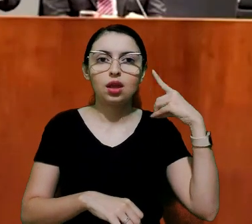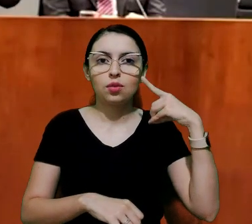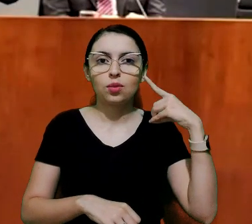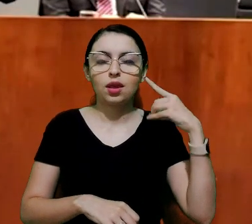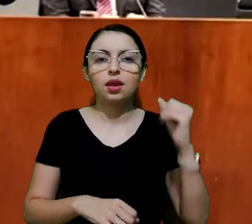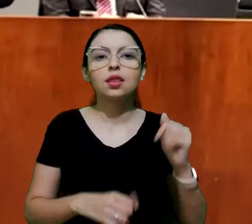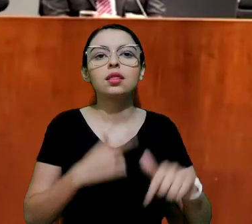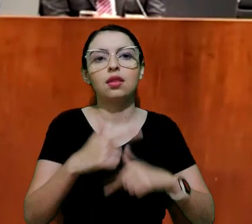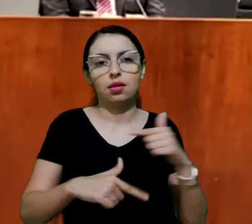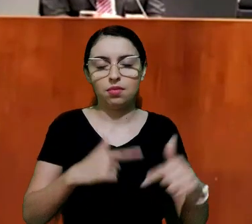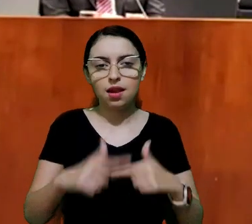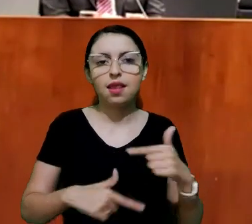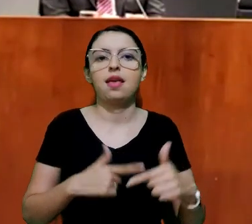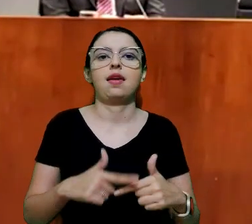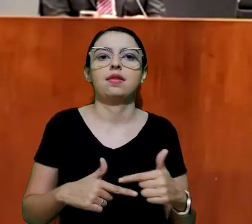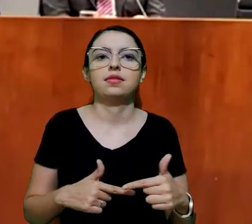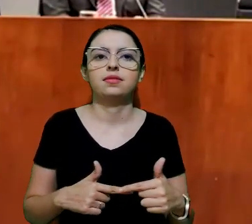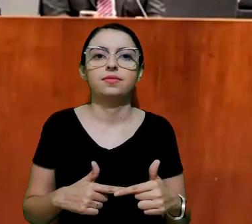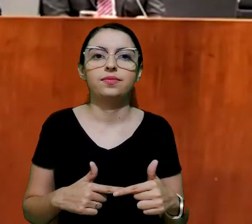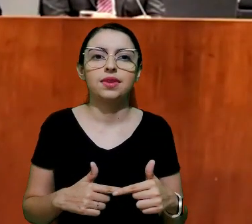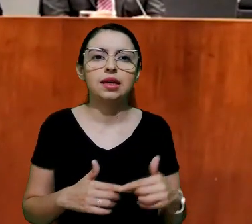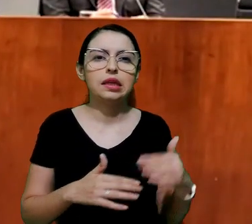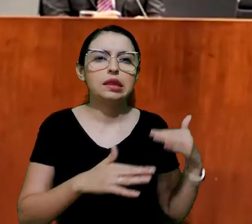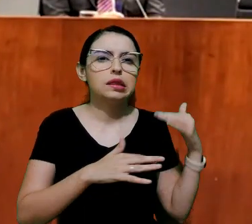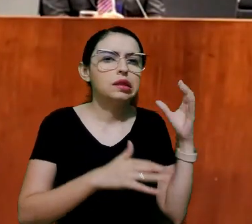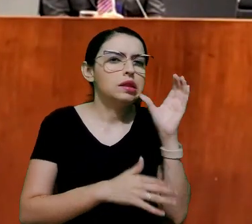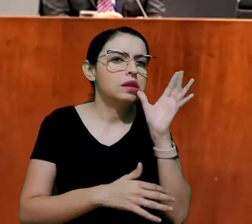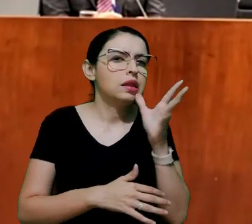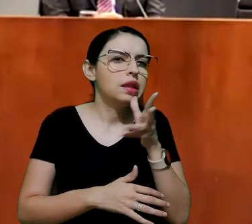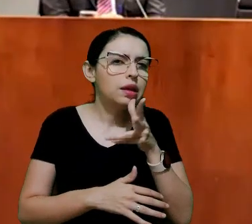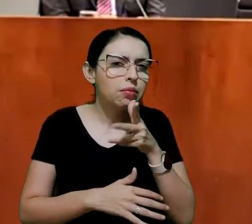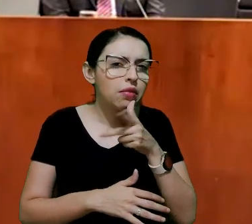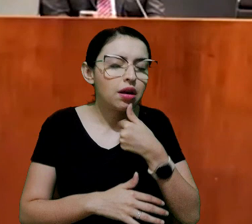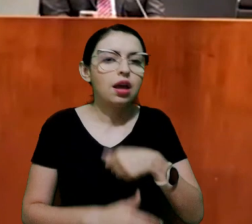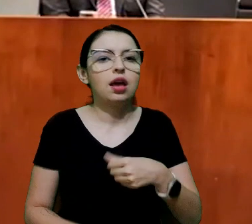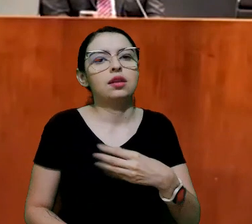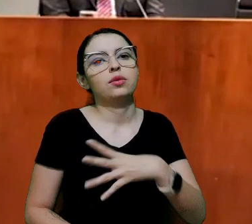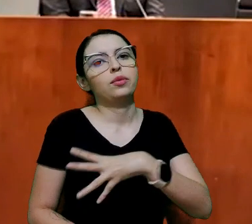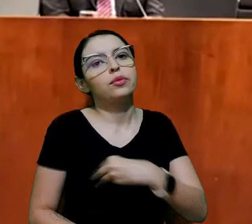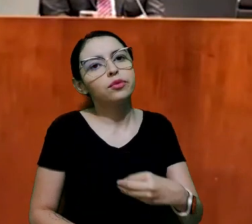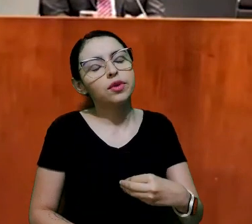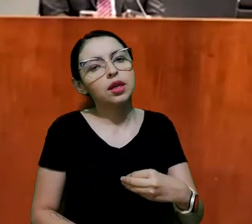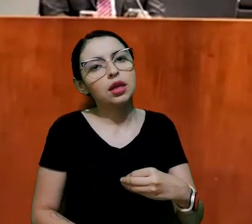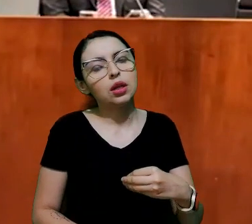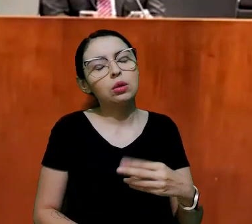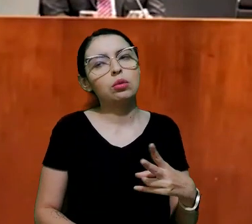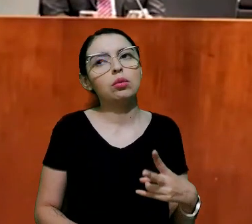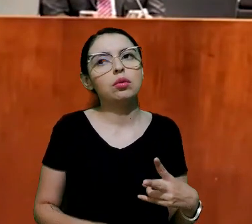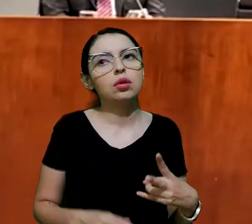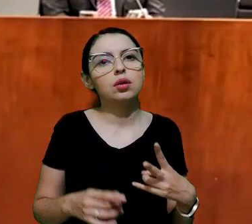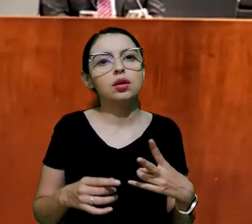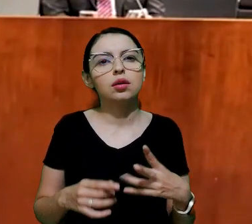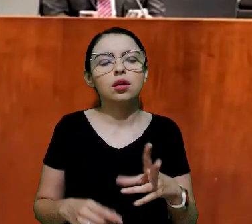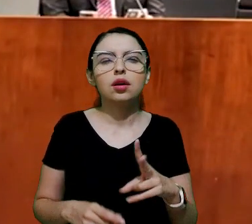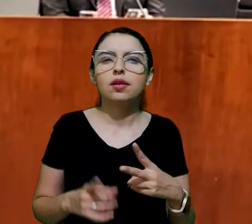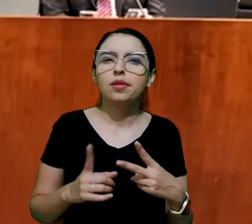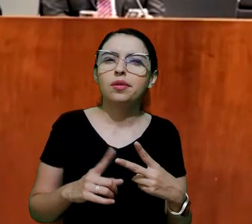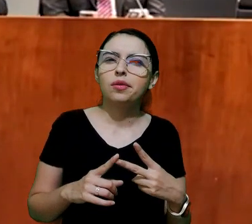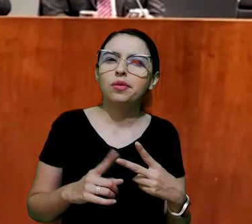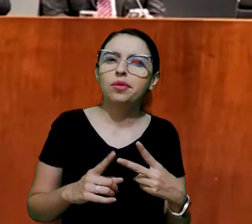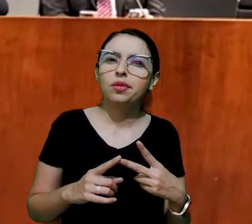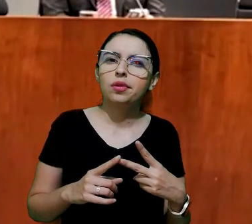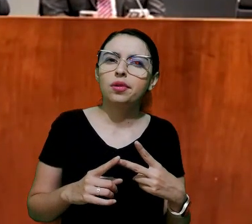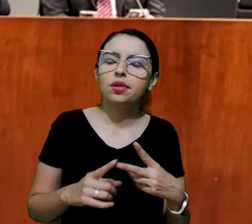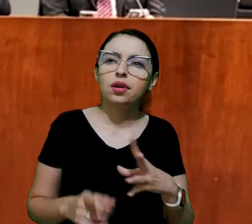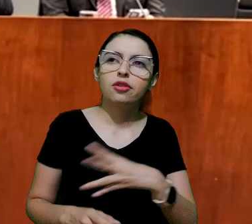a sucessão demorada. E era de filho, era um filho... Como é que chama? O espuro,